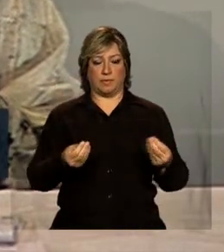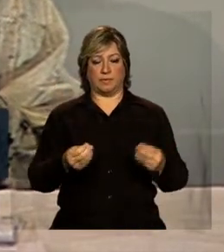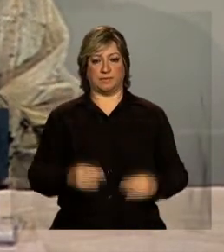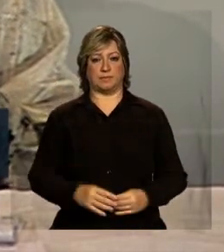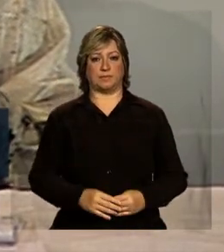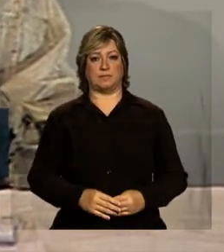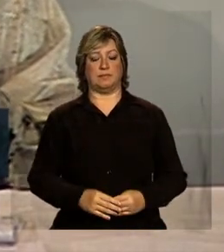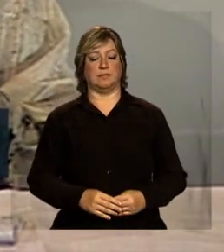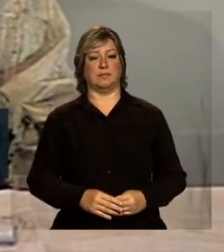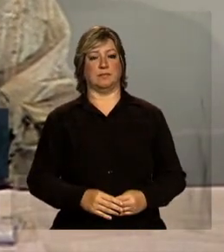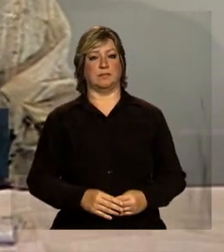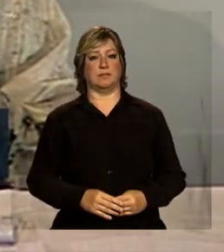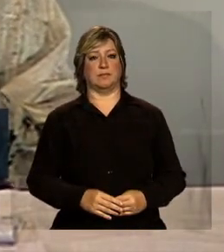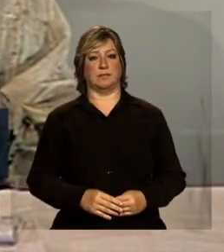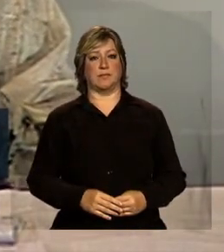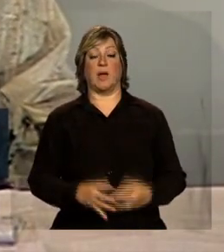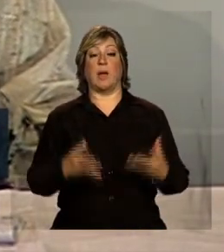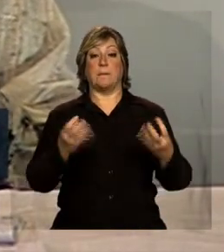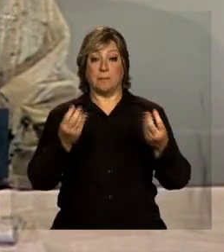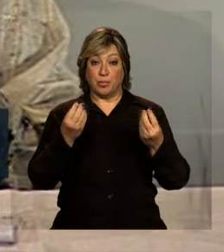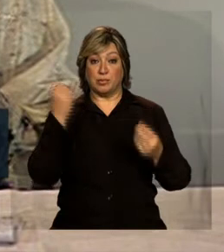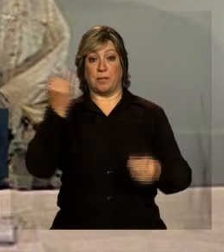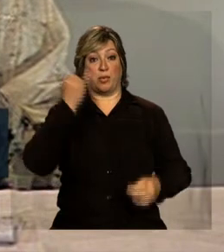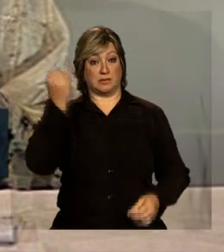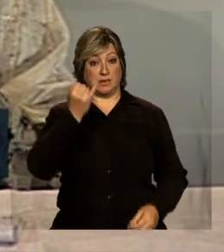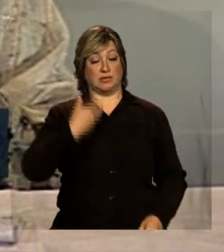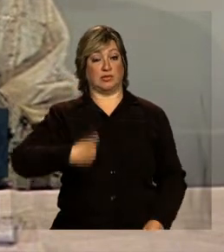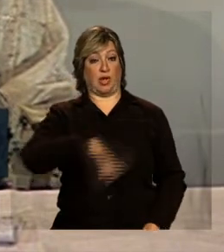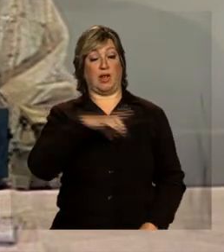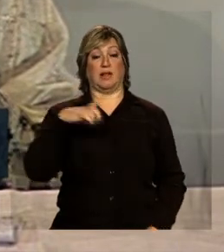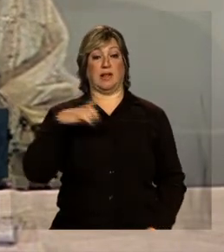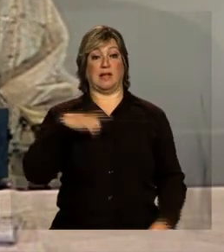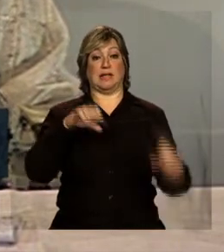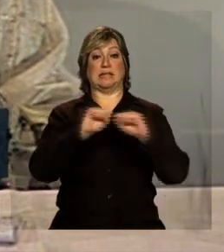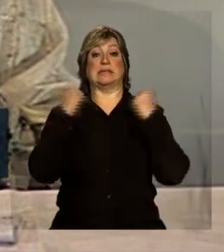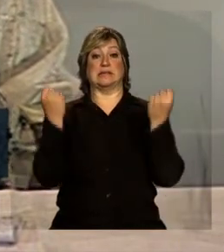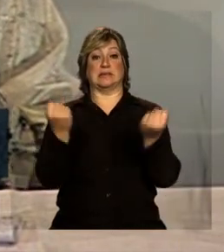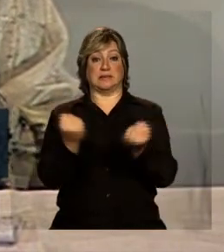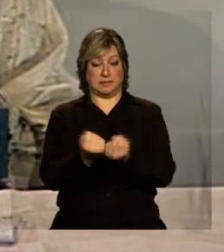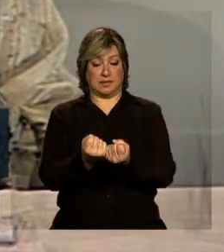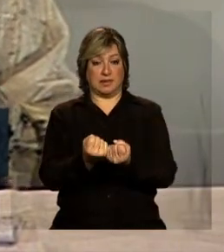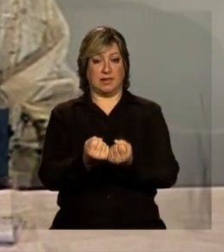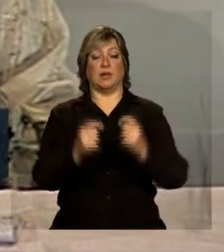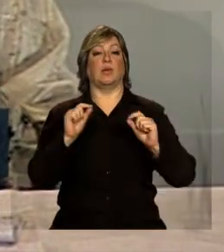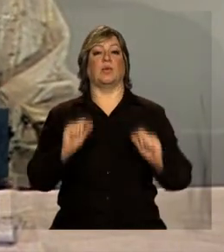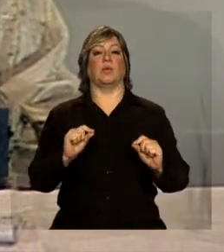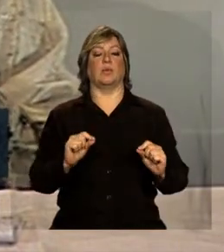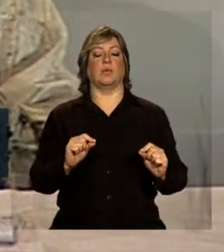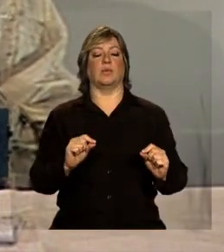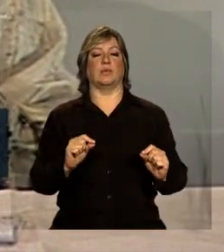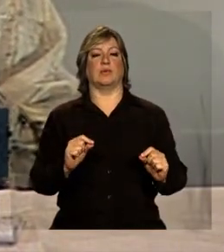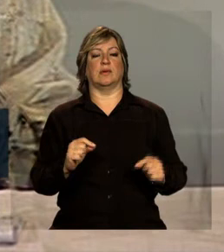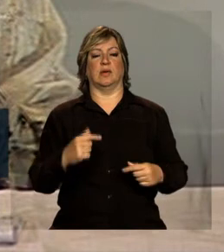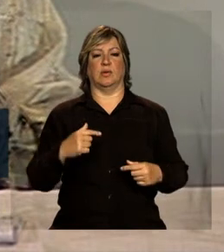seguinte. É muito importante que a gente tenha um seminário que se proponha a